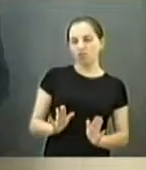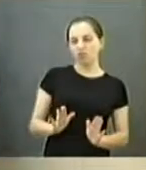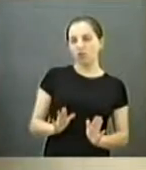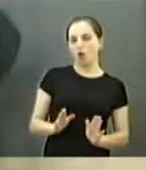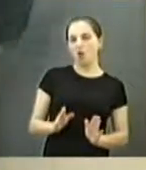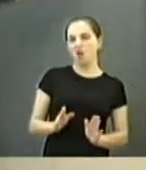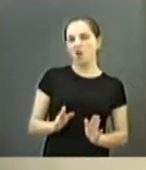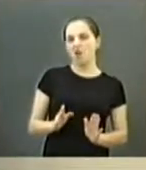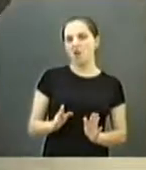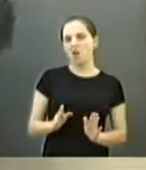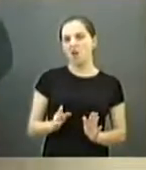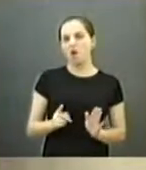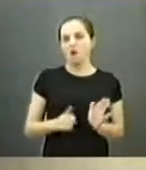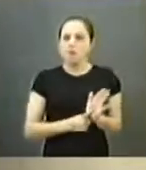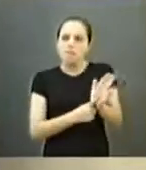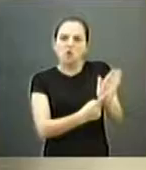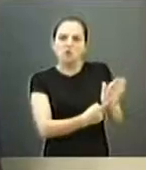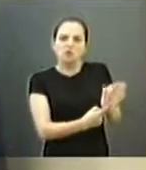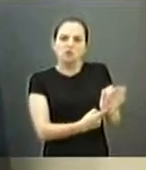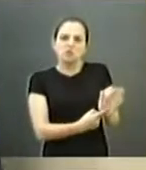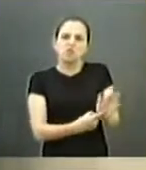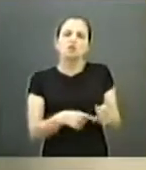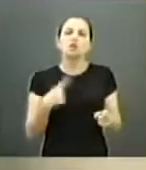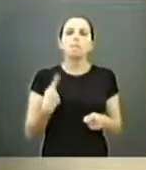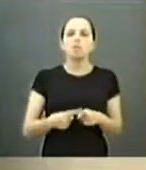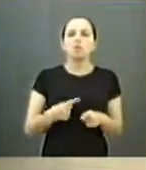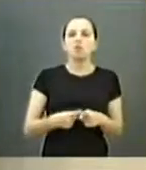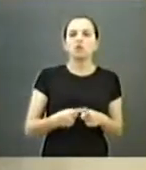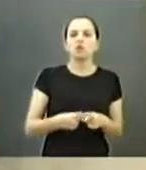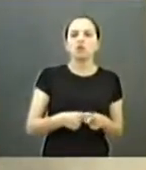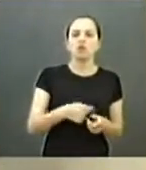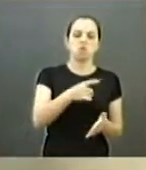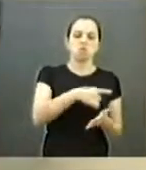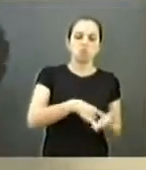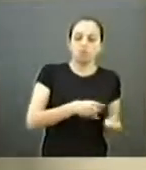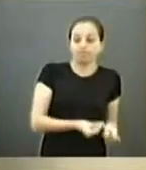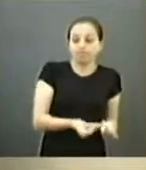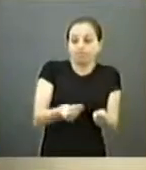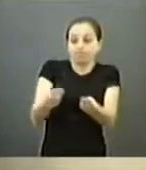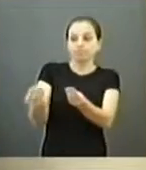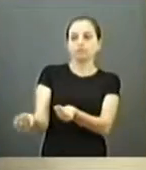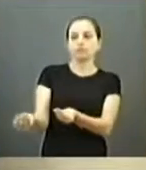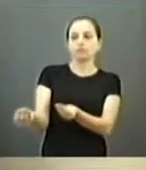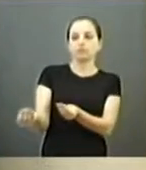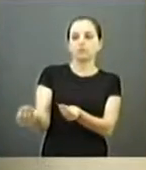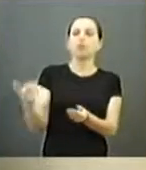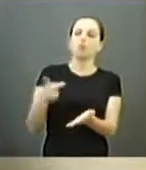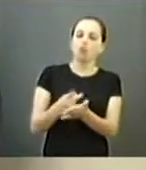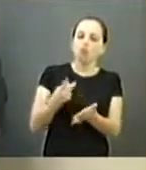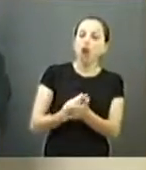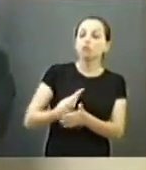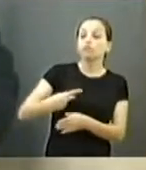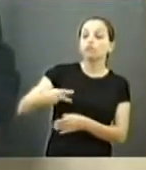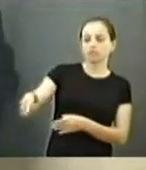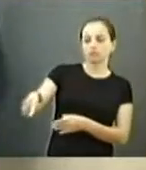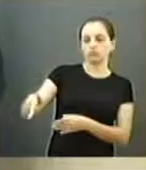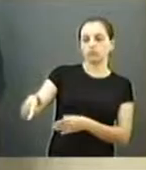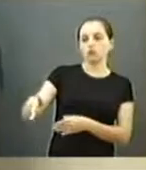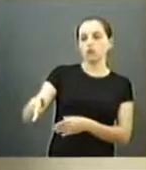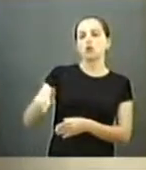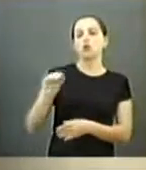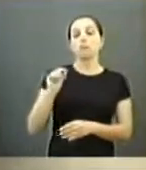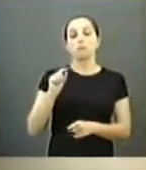o Sara não foi lá, porque que mandou a carta, que não sei quem errou foi eles. Porque aqui todo o procedimento foi